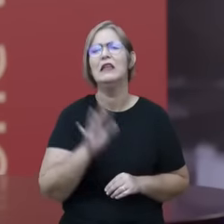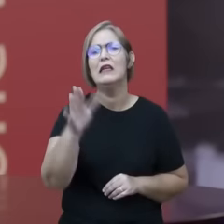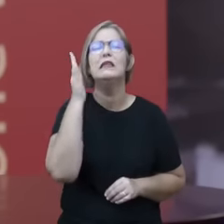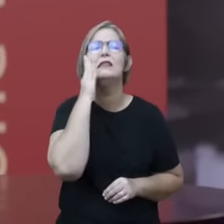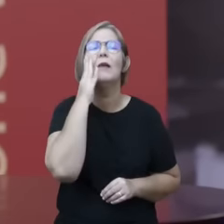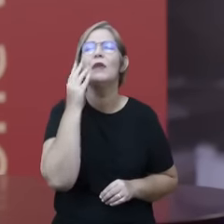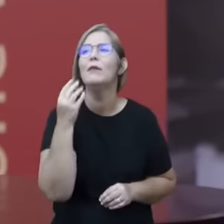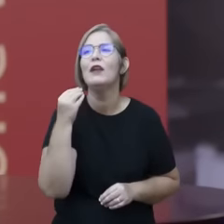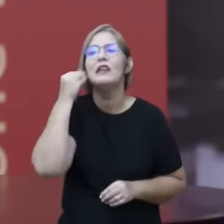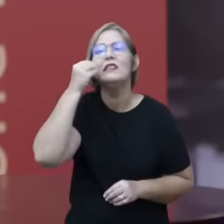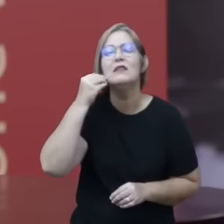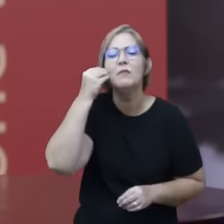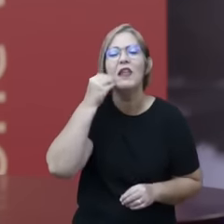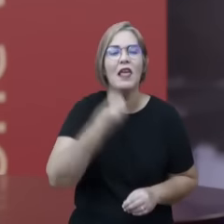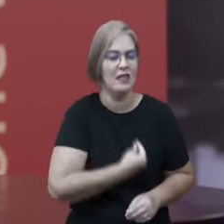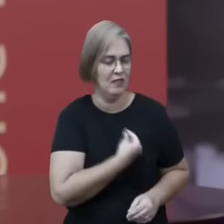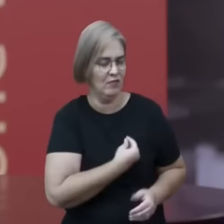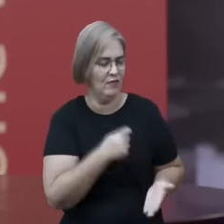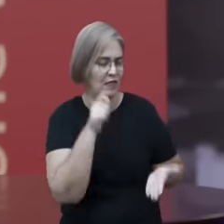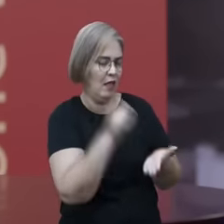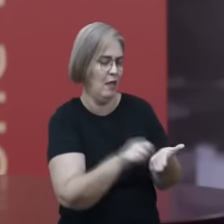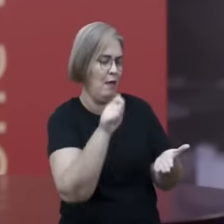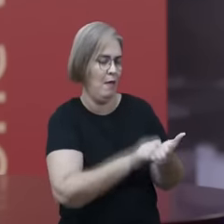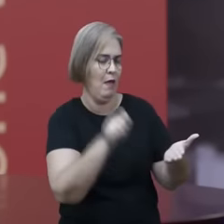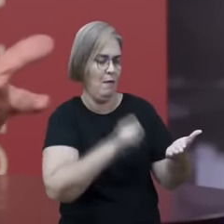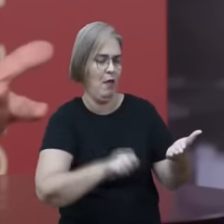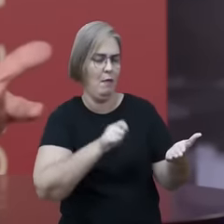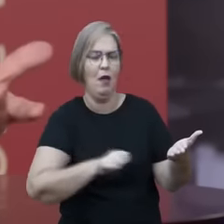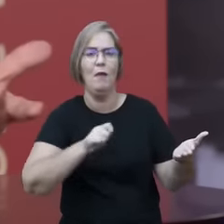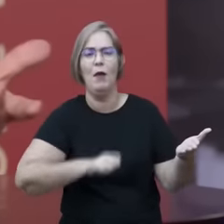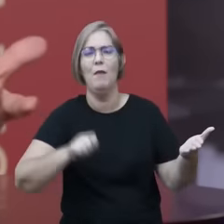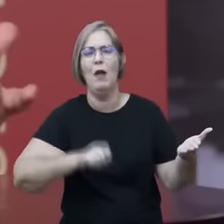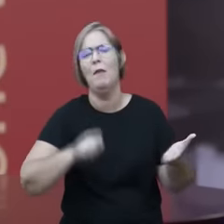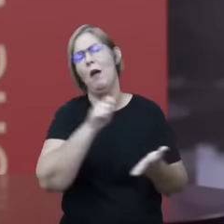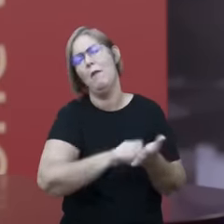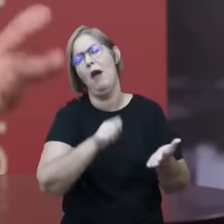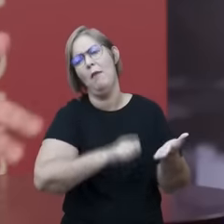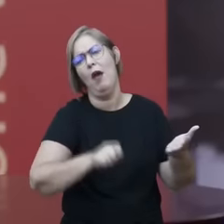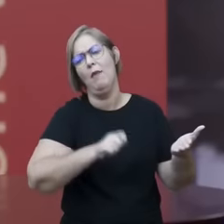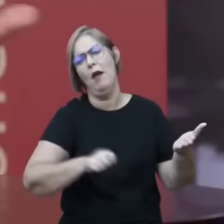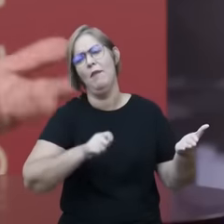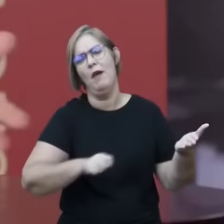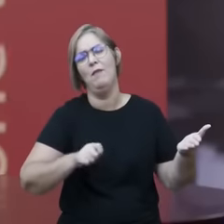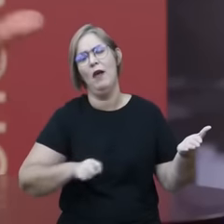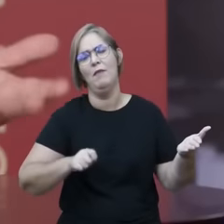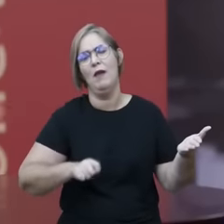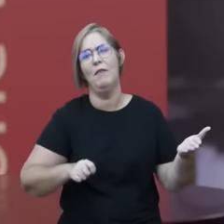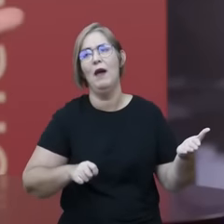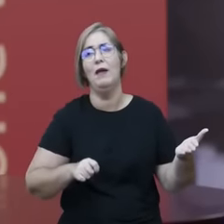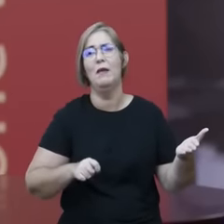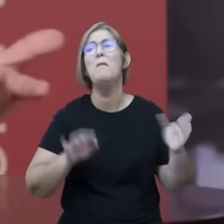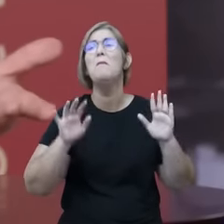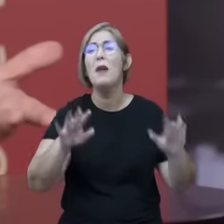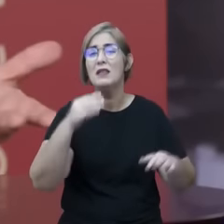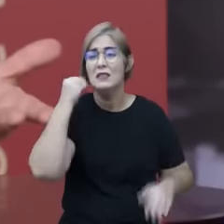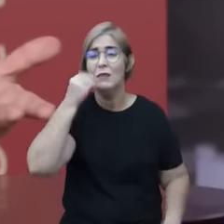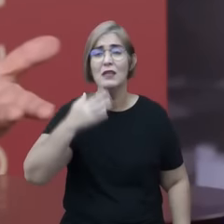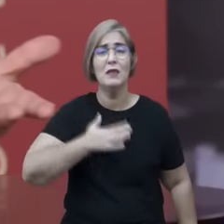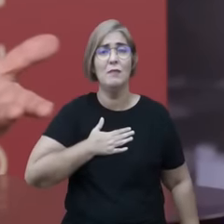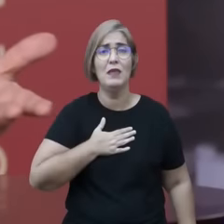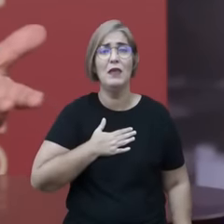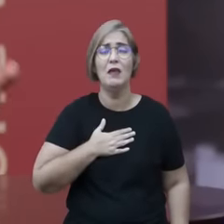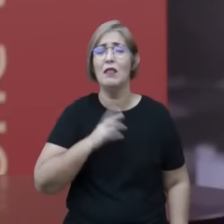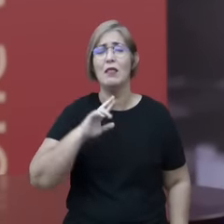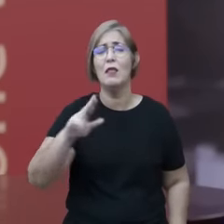um, como ele diz, né? Ele vai citar várias experiências, por exemplo, Dom Juan, que mergulha daí em sucessivas experiências amorosas, mas isso